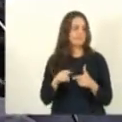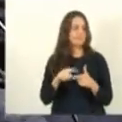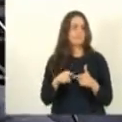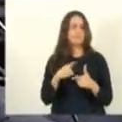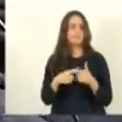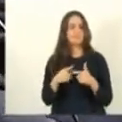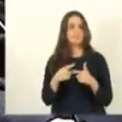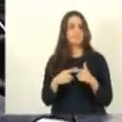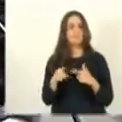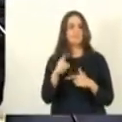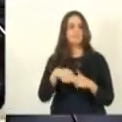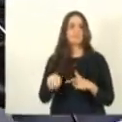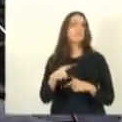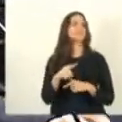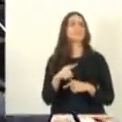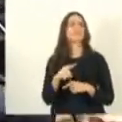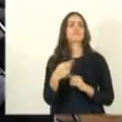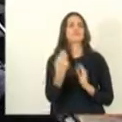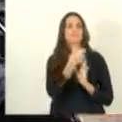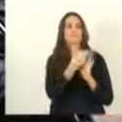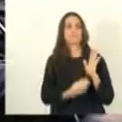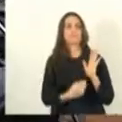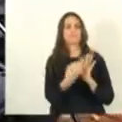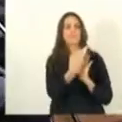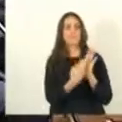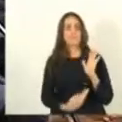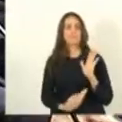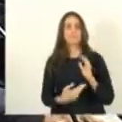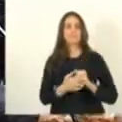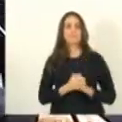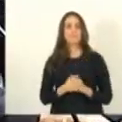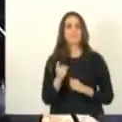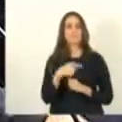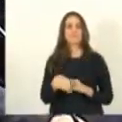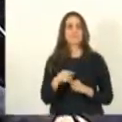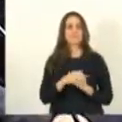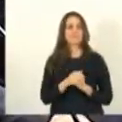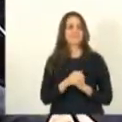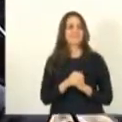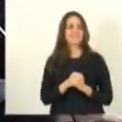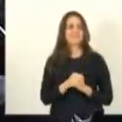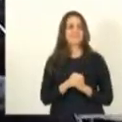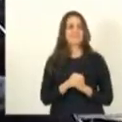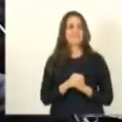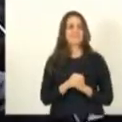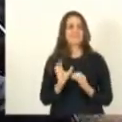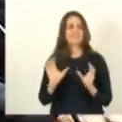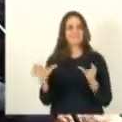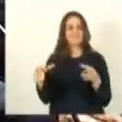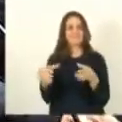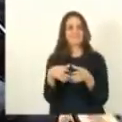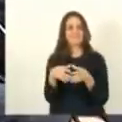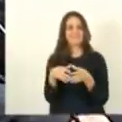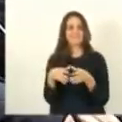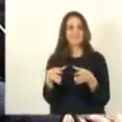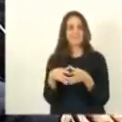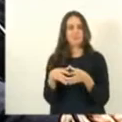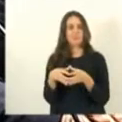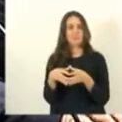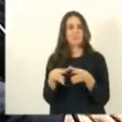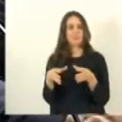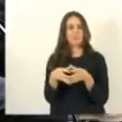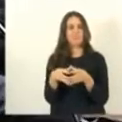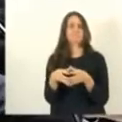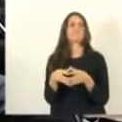a Procuradoria, de redação, de interpretação de palavras, e nós já estamos com uma comissão, inclusive,